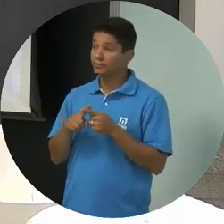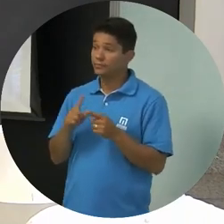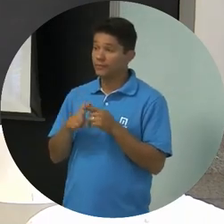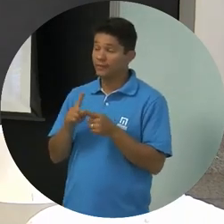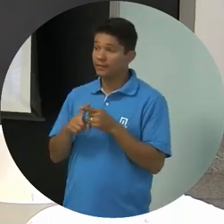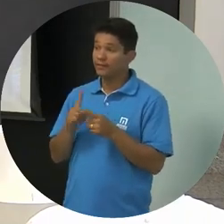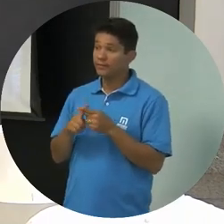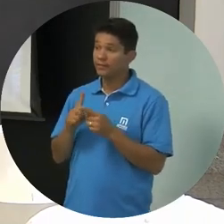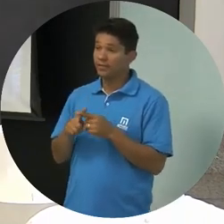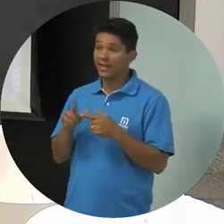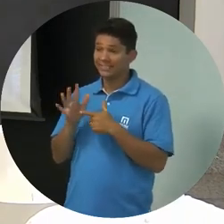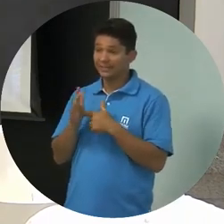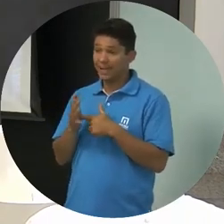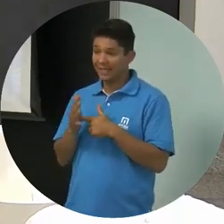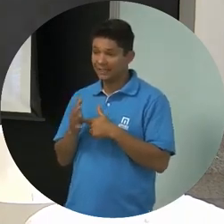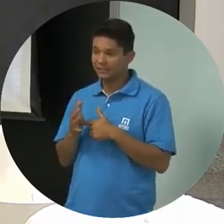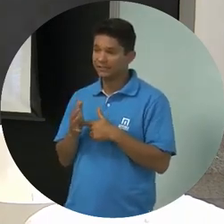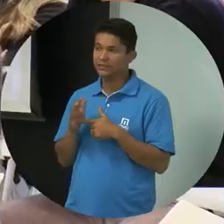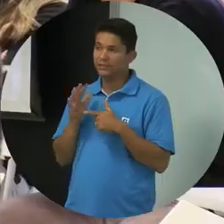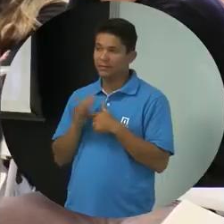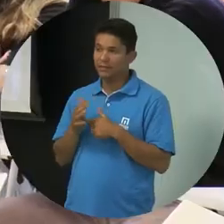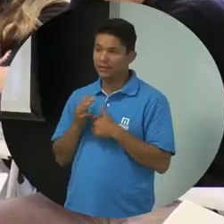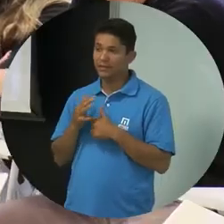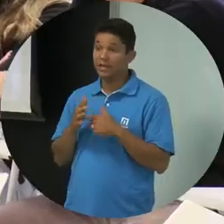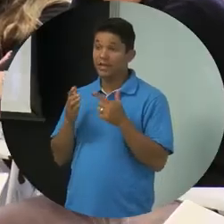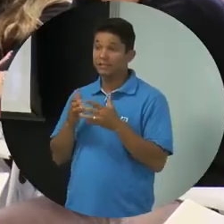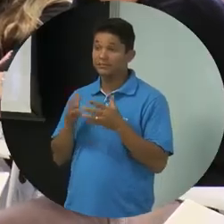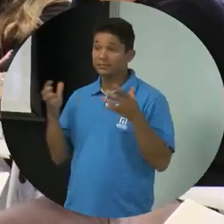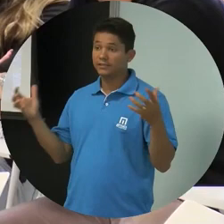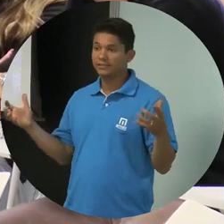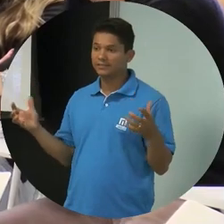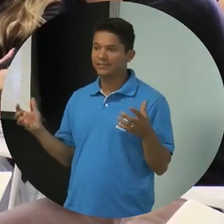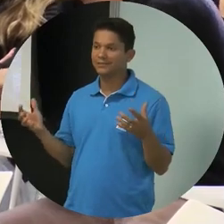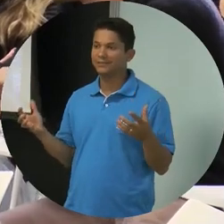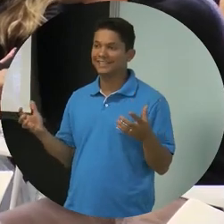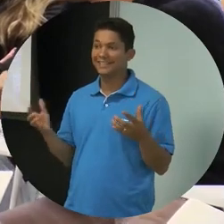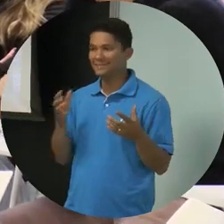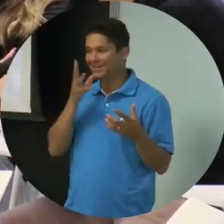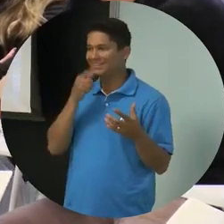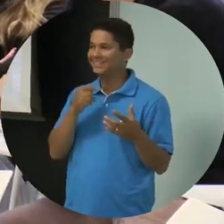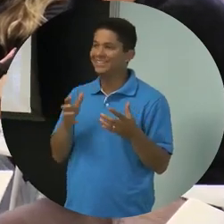essas máquinas cresceram tanto na Europa e Estados Unidos?